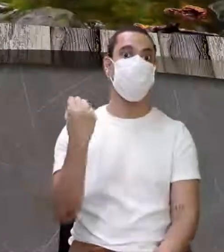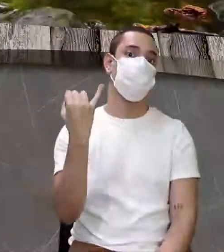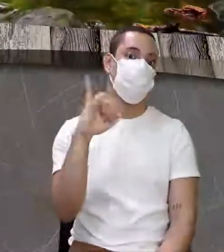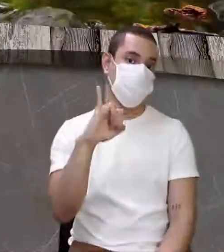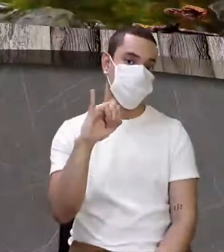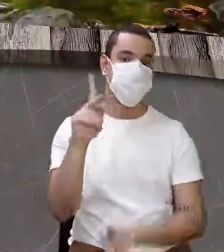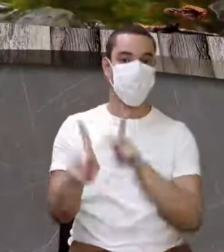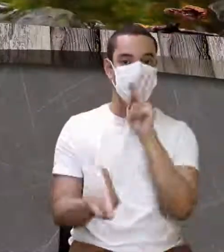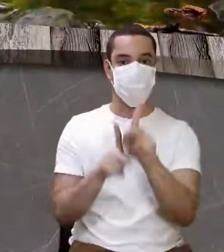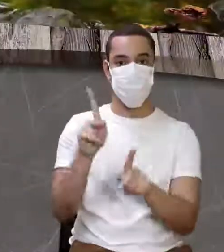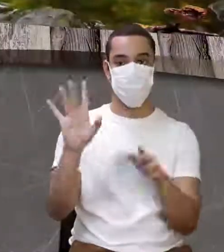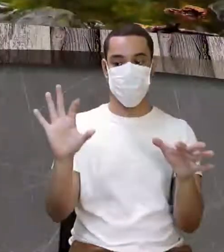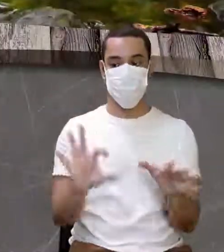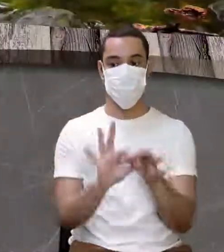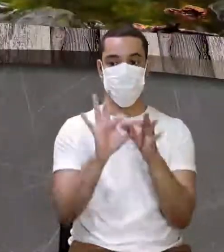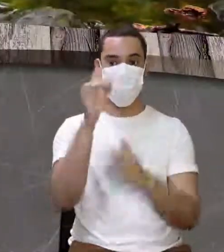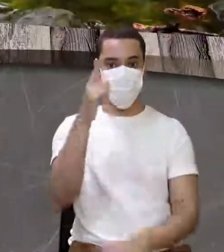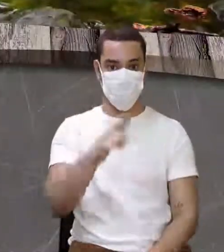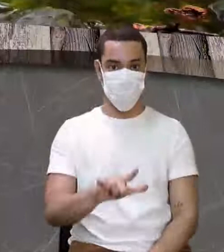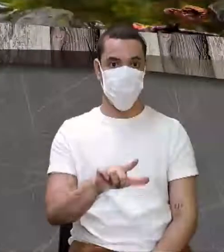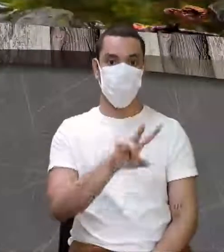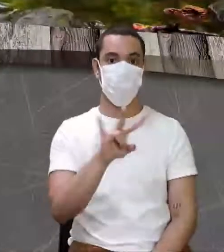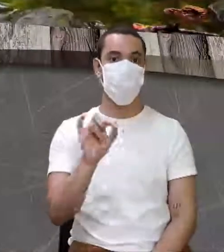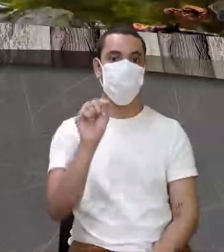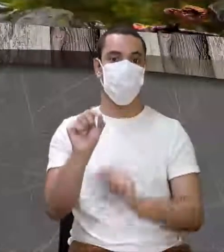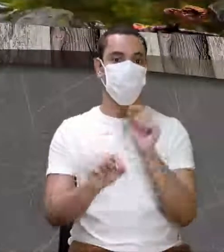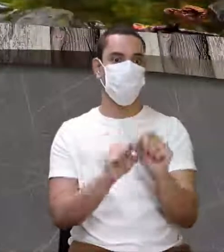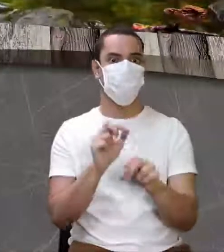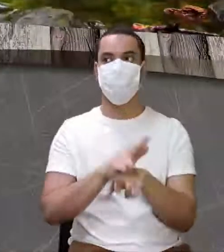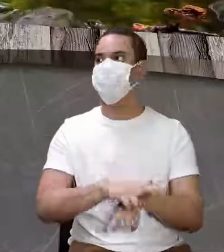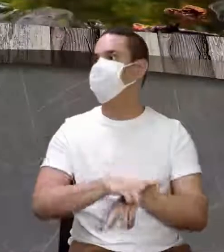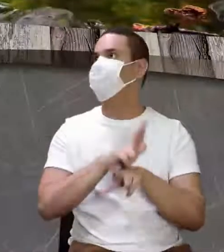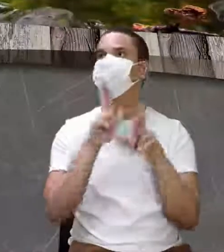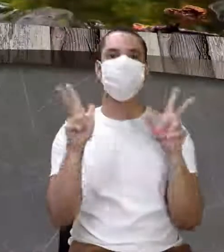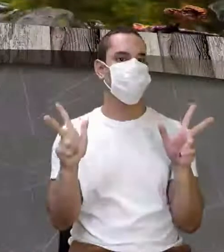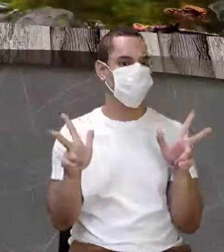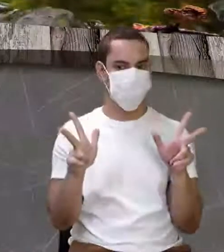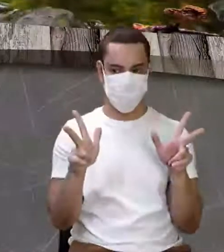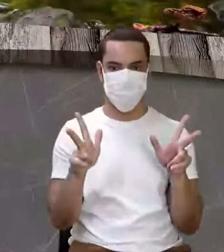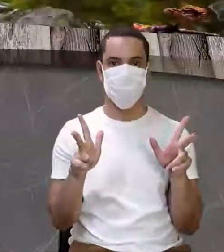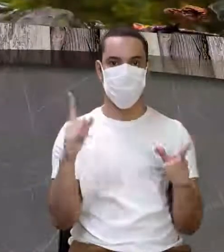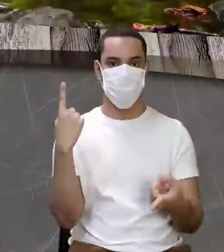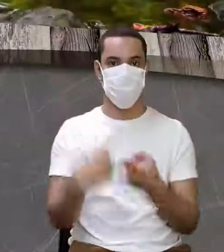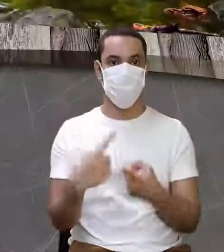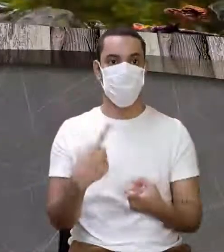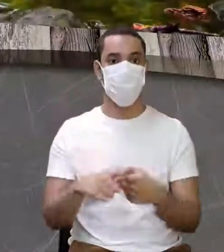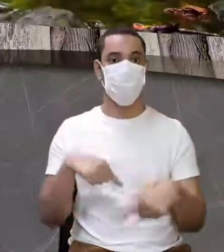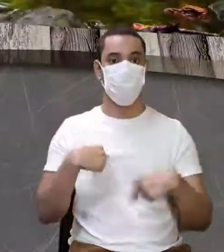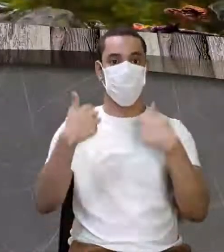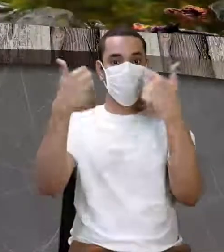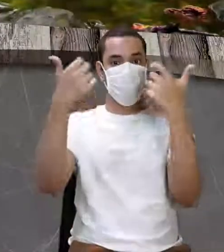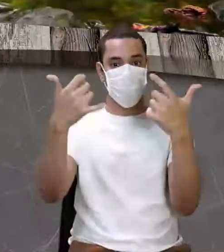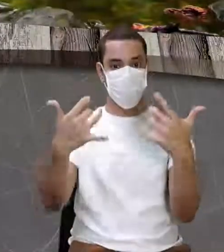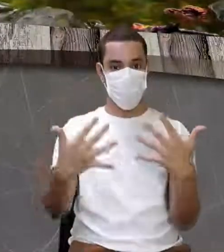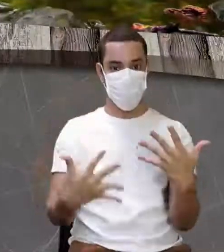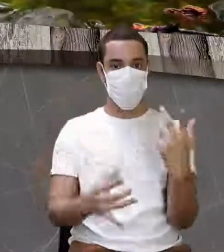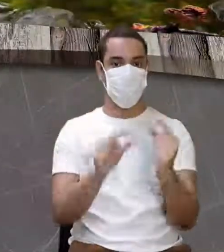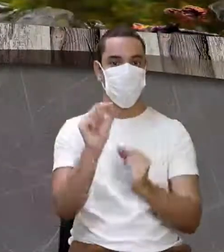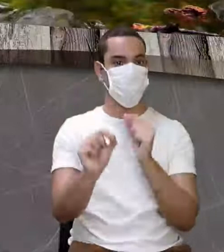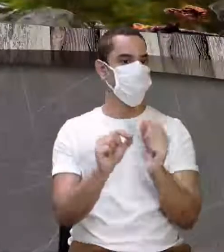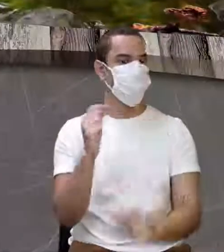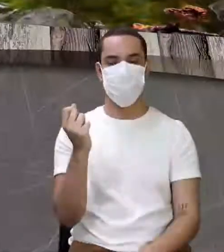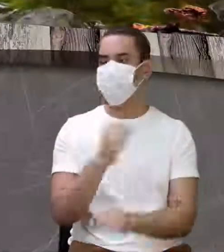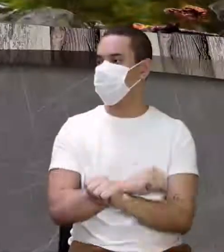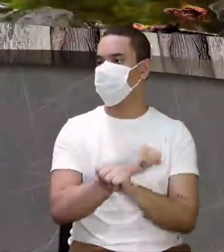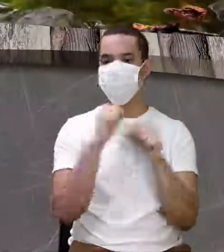essa população se unir novamente, ela vai estar tão distinta uma da outra que a gente diz que elas não vão